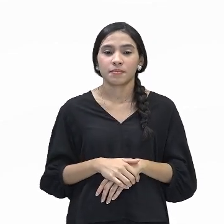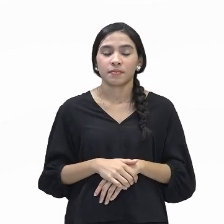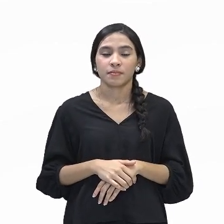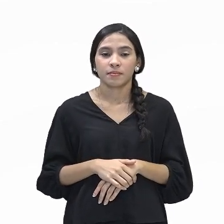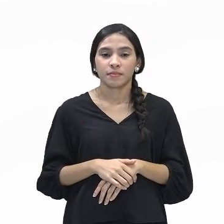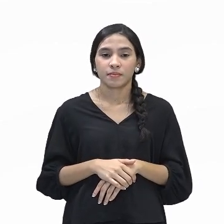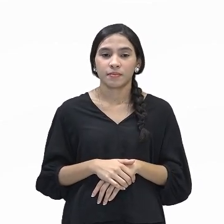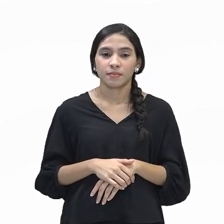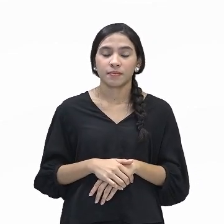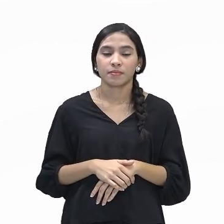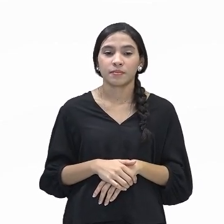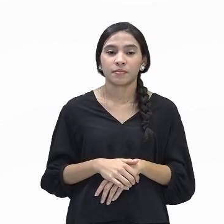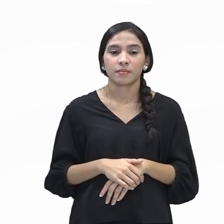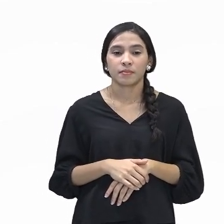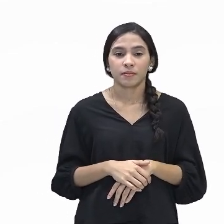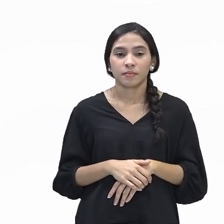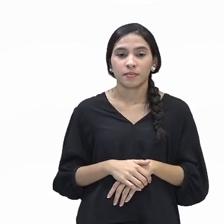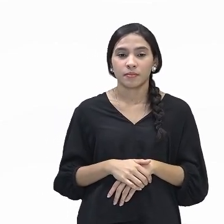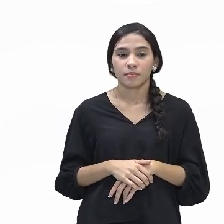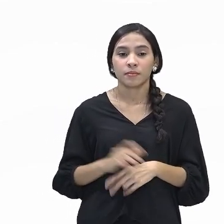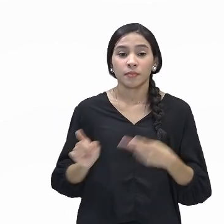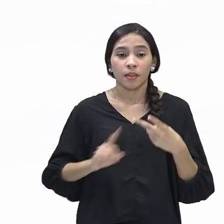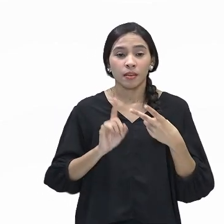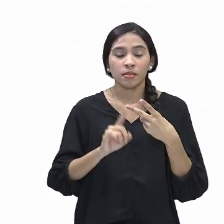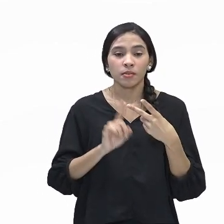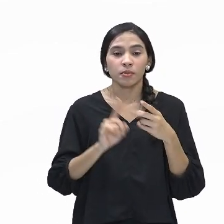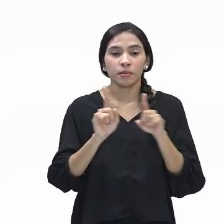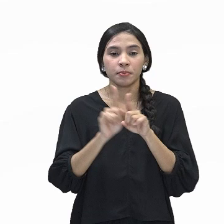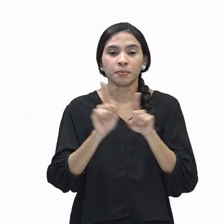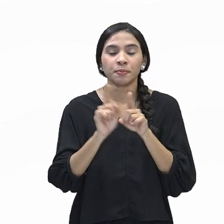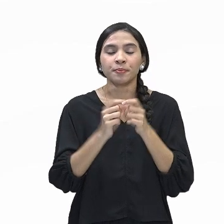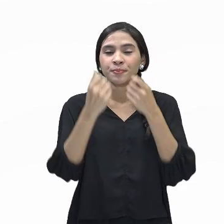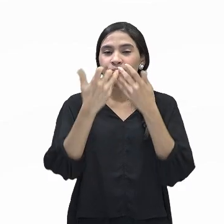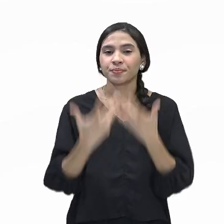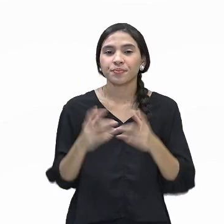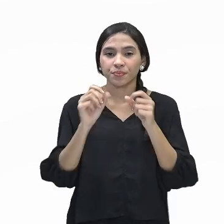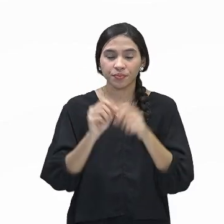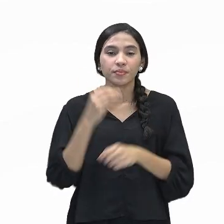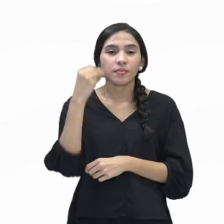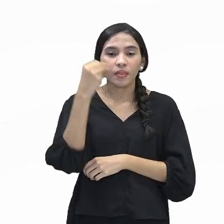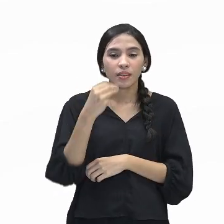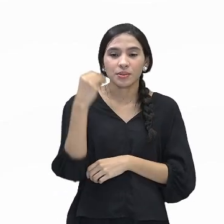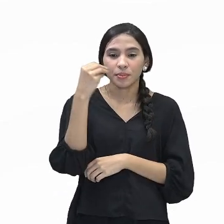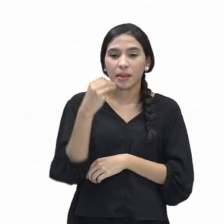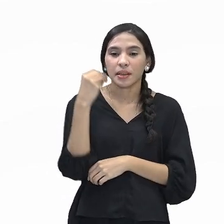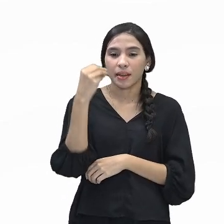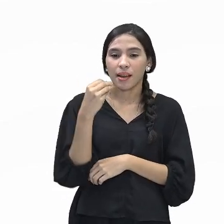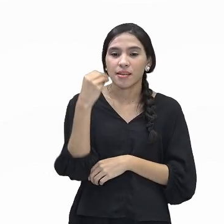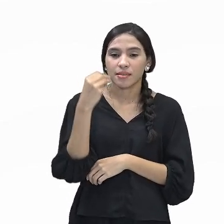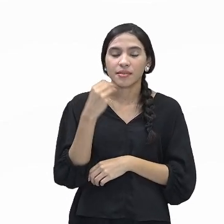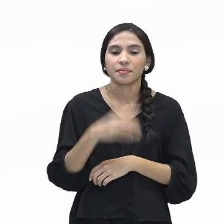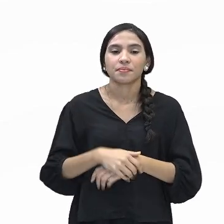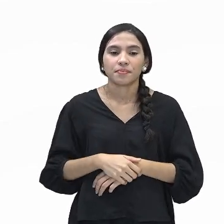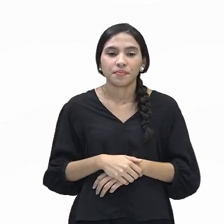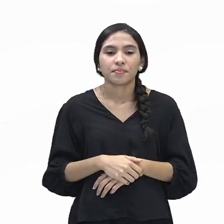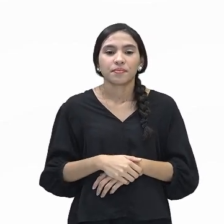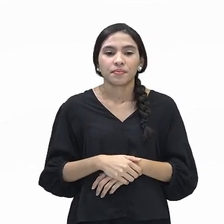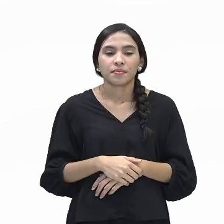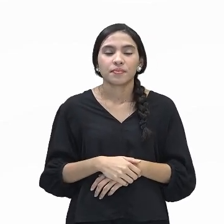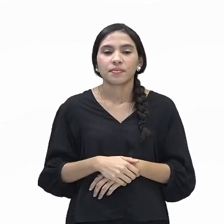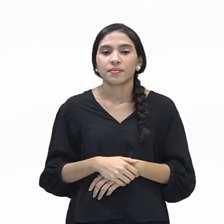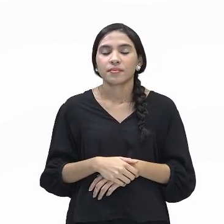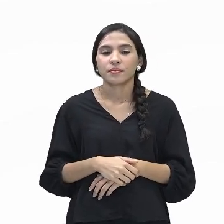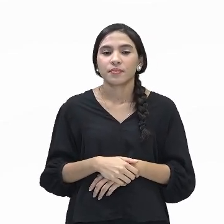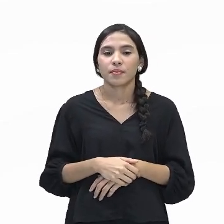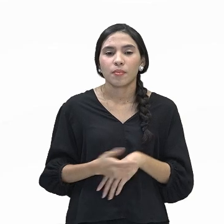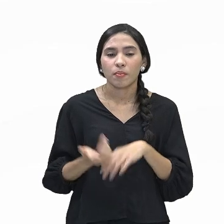a história de Macabeia. A segunda mostra o narrador falando da própria experiências dele, tá? E do drama